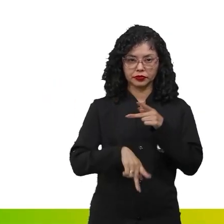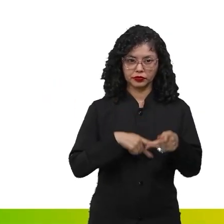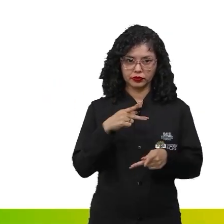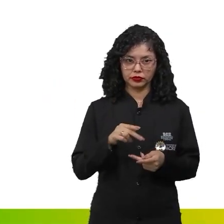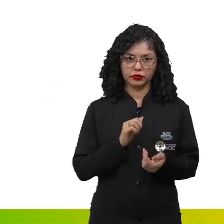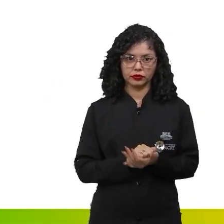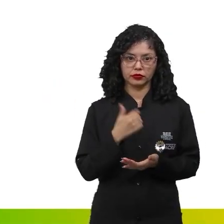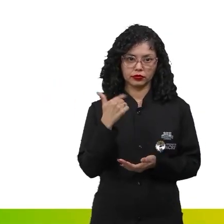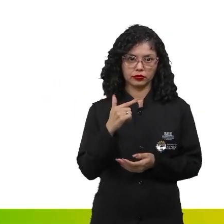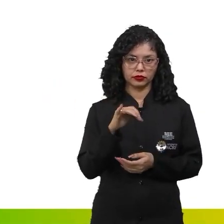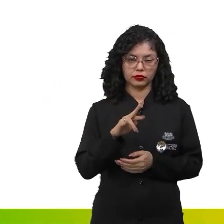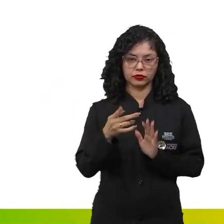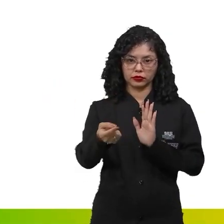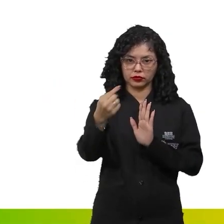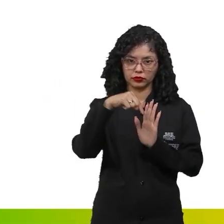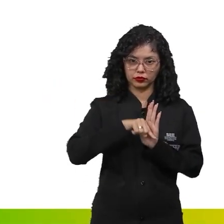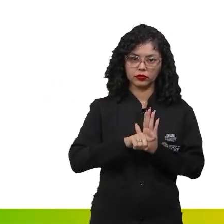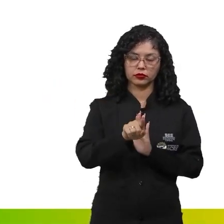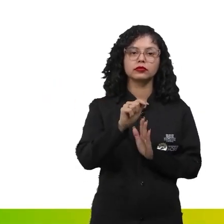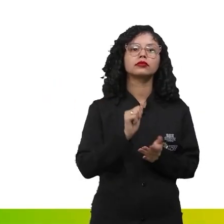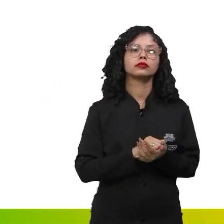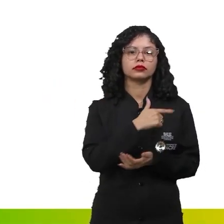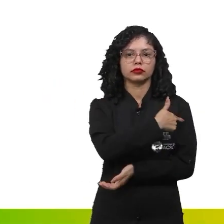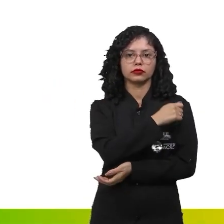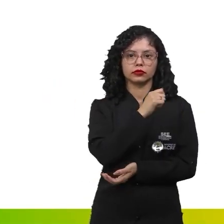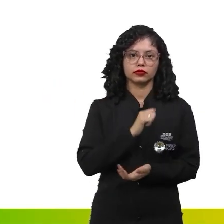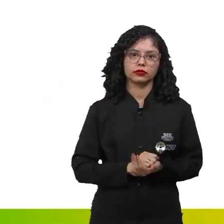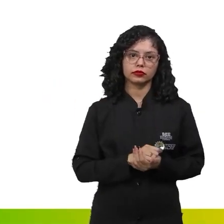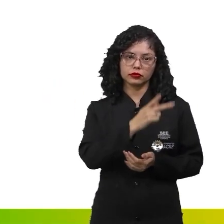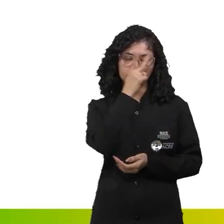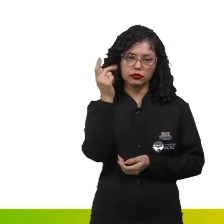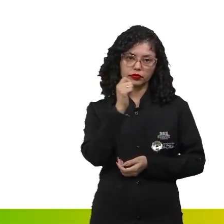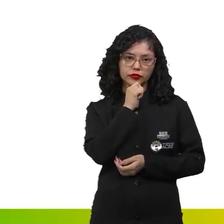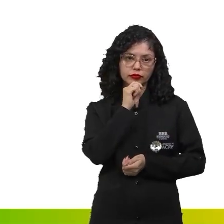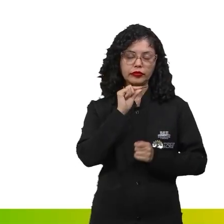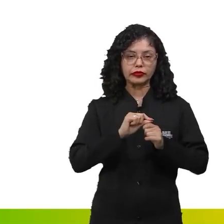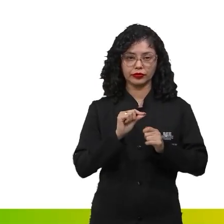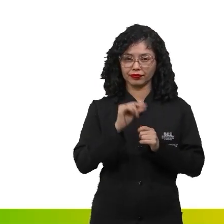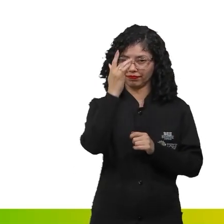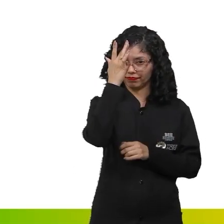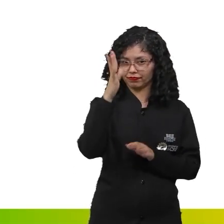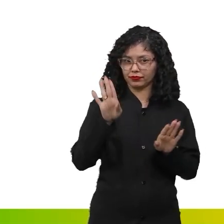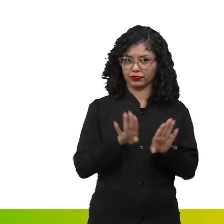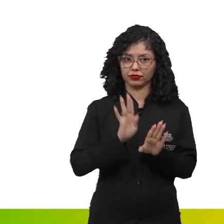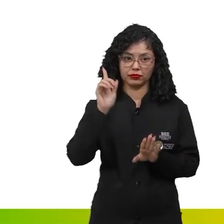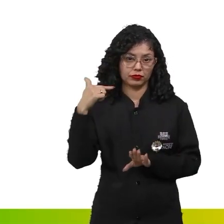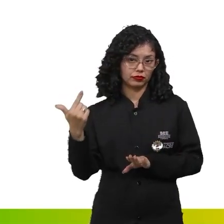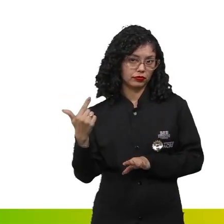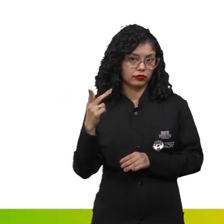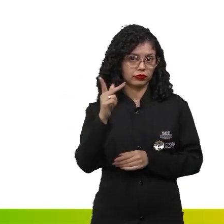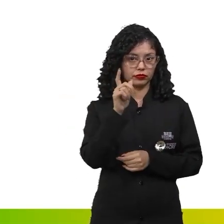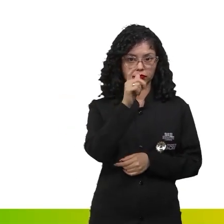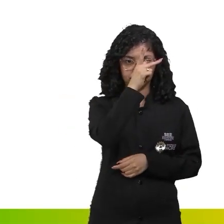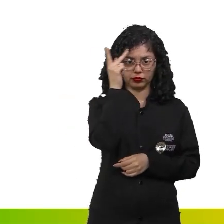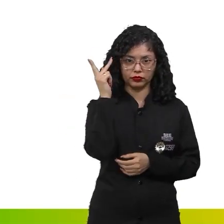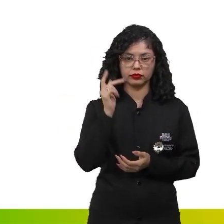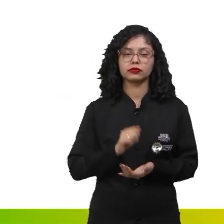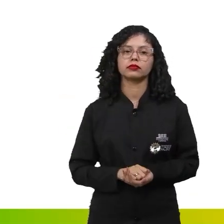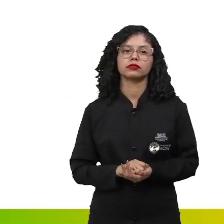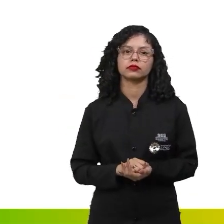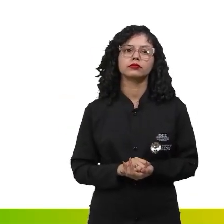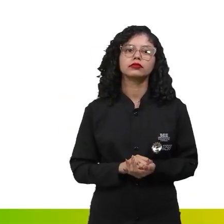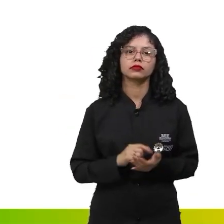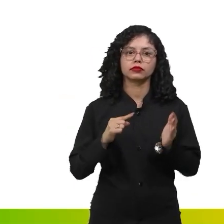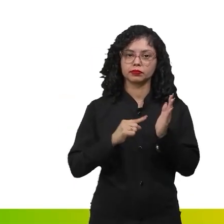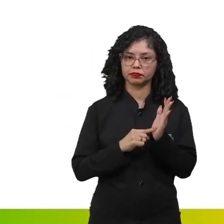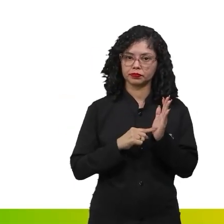sem imunidade adquirida, sem a vacina. Uma pessoa infectada, ela facilmente vai infectando outras pessoas, ao